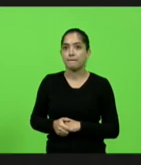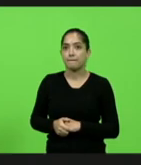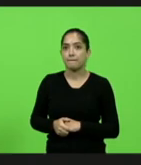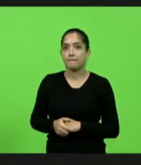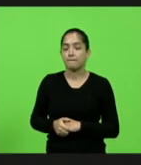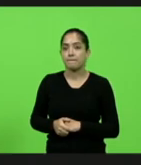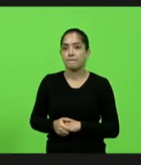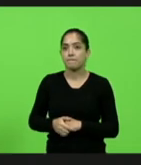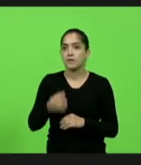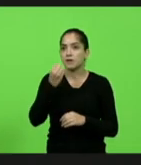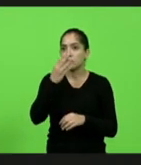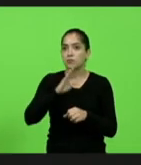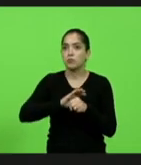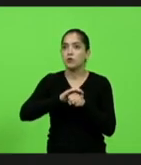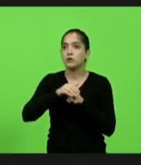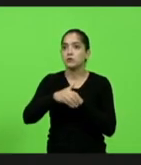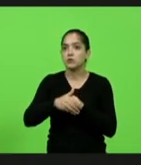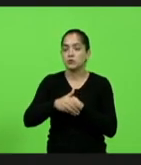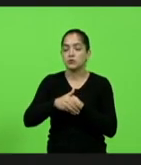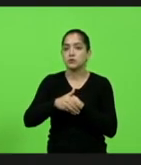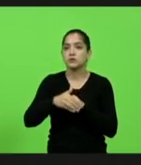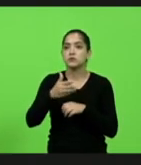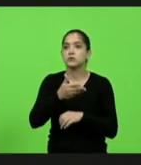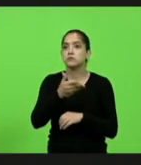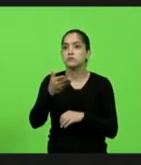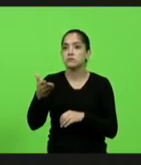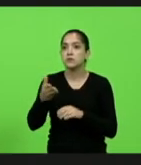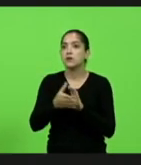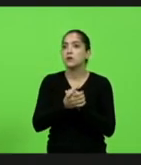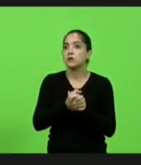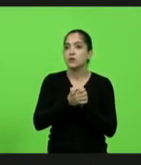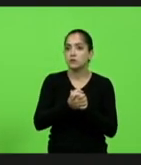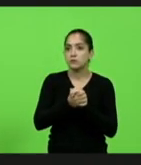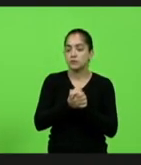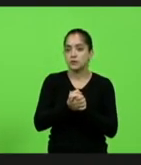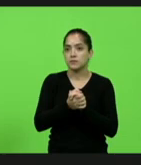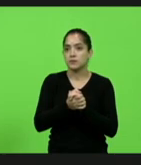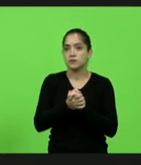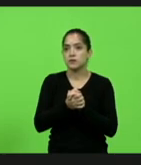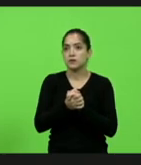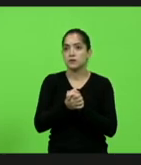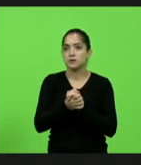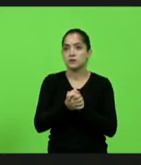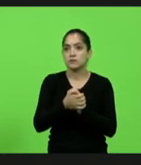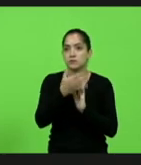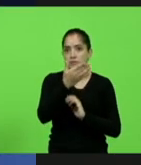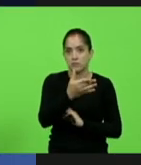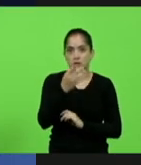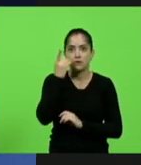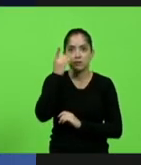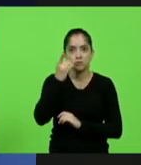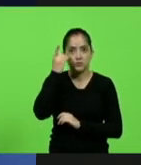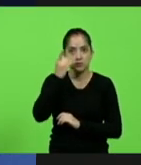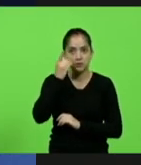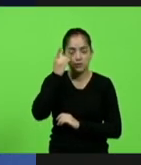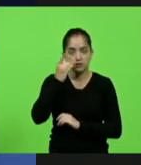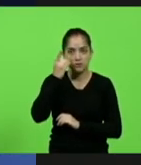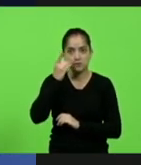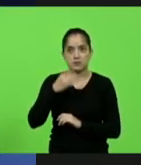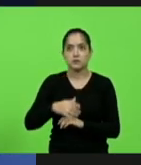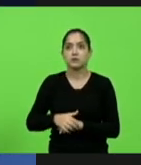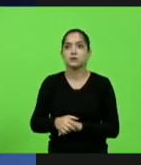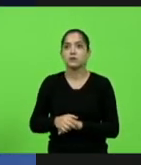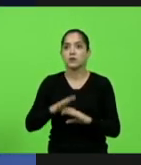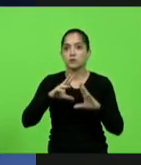Boa noite a todos e todas. Quero cumprimentar aqui a deputada Luciana Carminati, cumprimento aí todos os